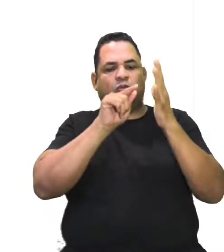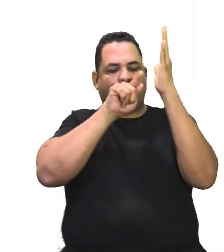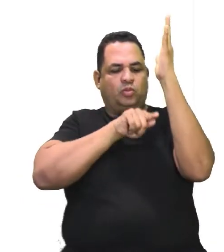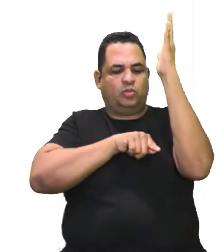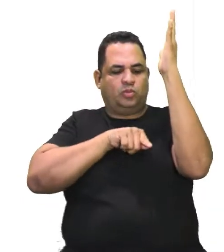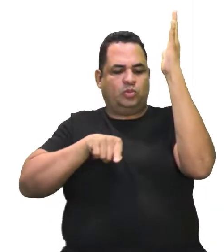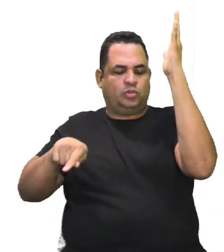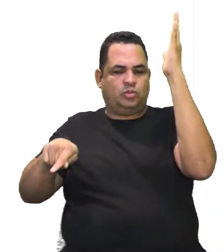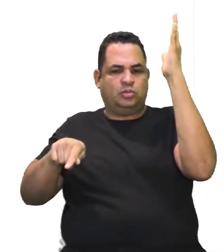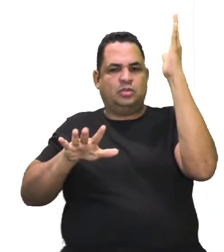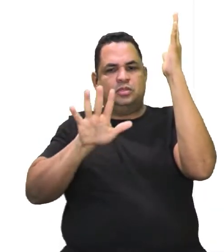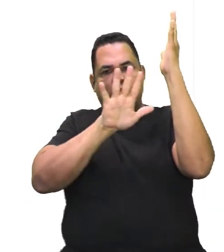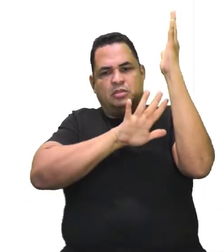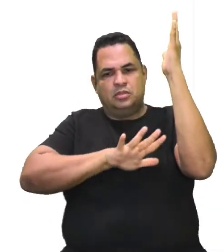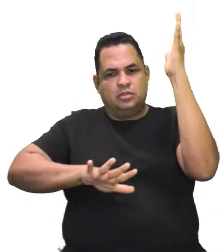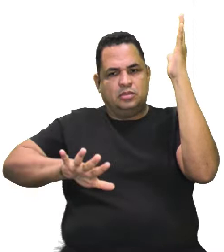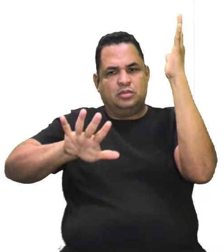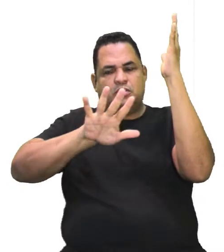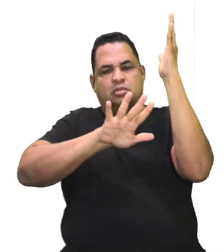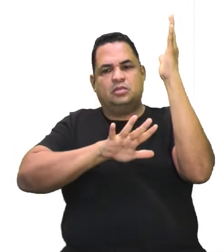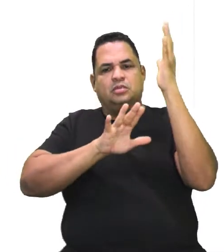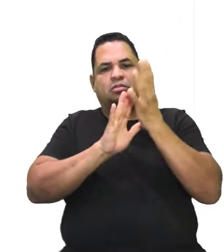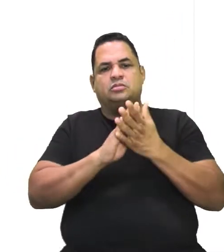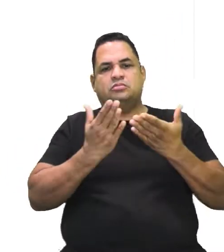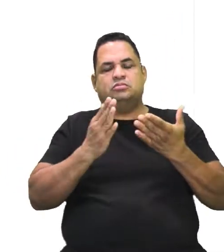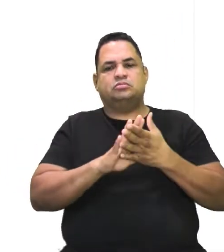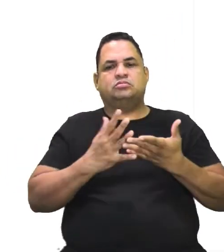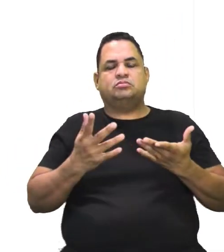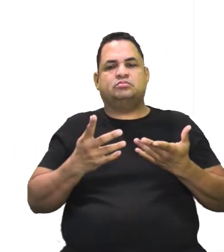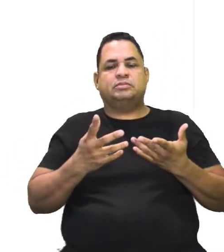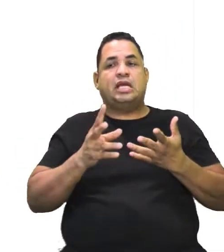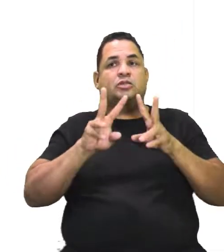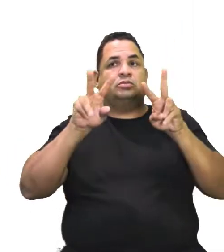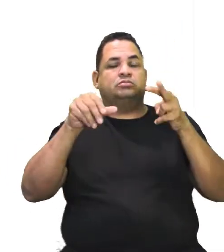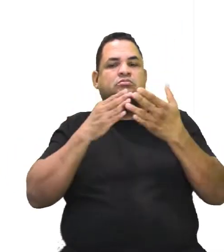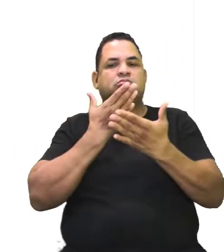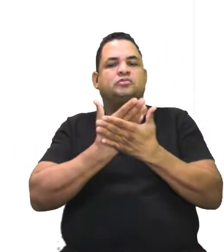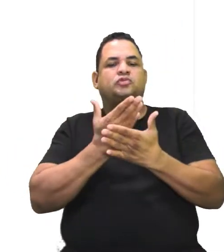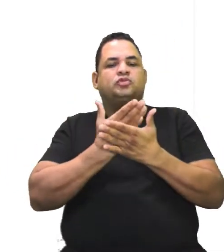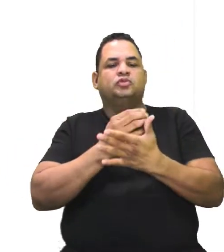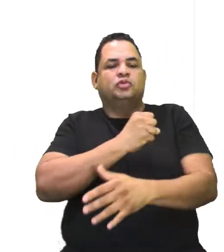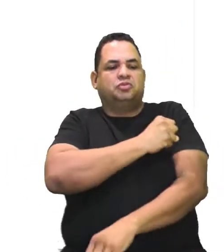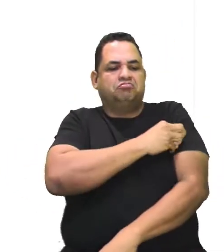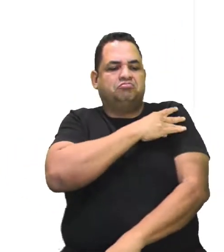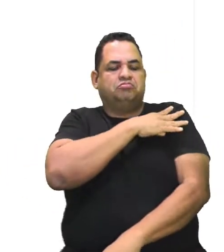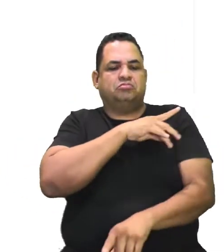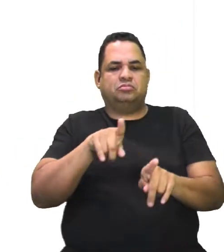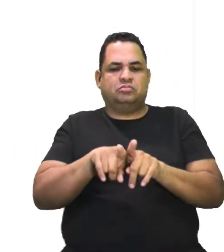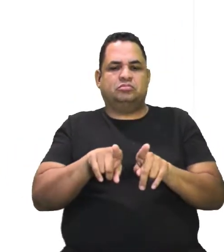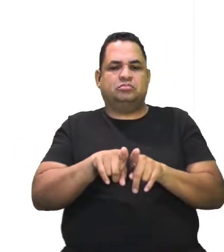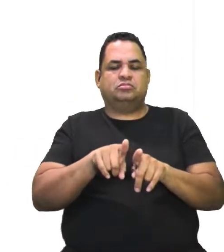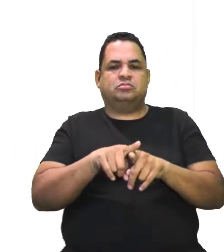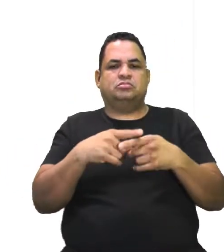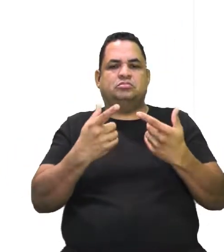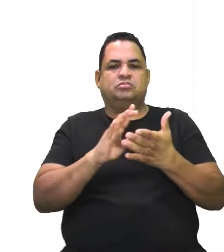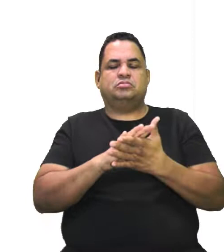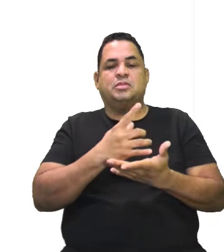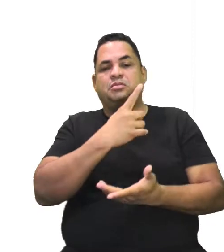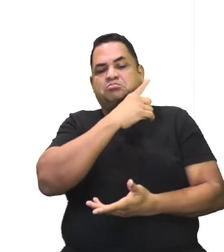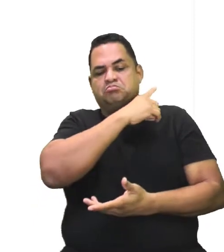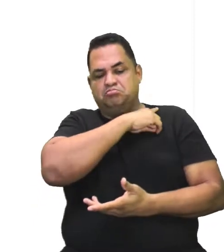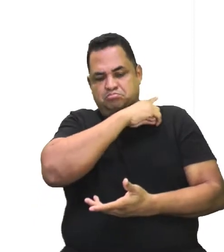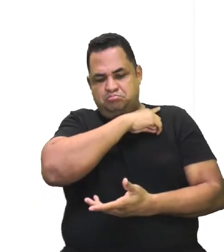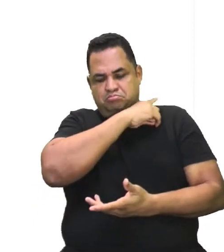cartesiano. Mais um Rê, né? Isso. Os R's da matemática. Que é um assunto que você estuda no ensino fundamental e também reforça no primeiro ano do